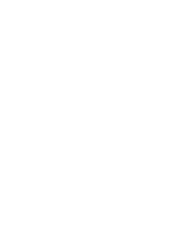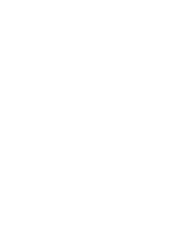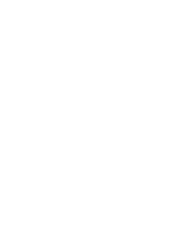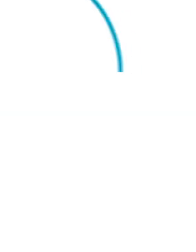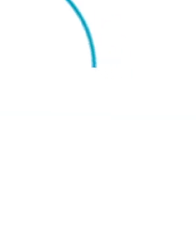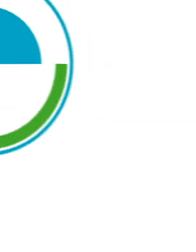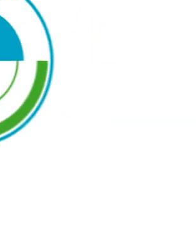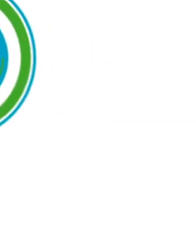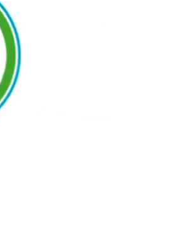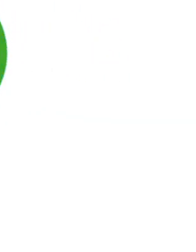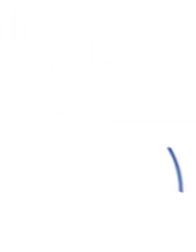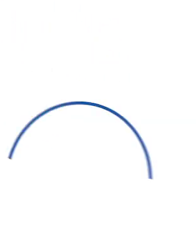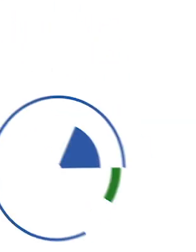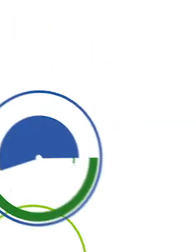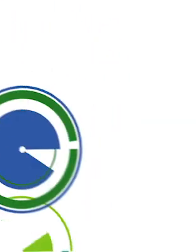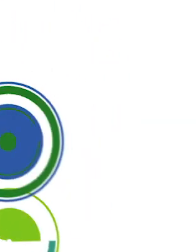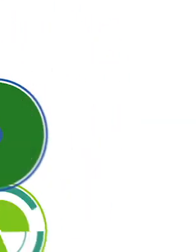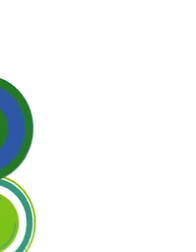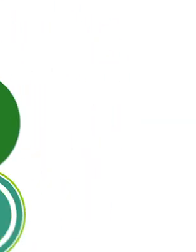E aí